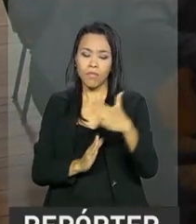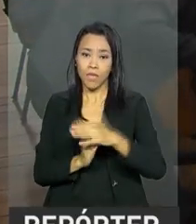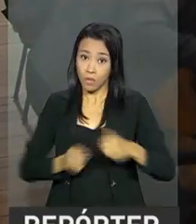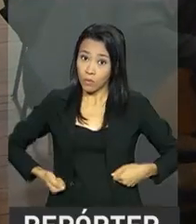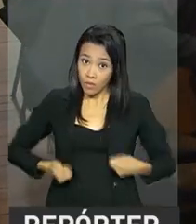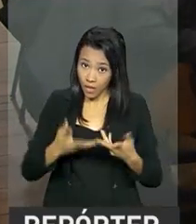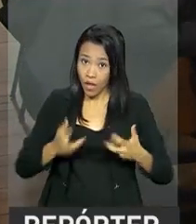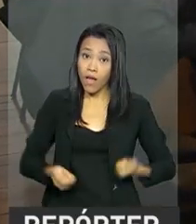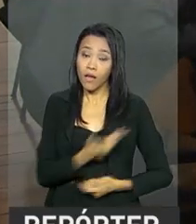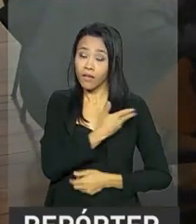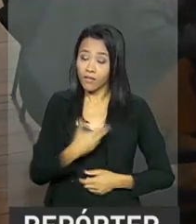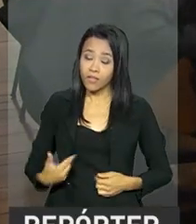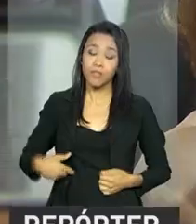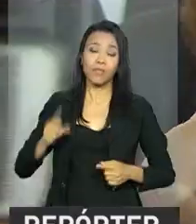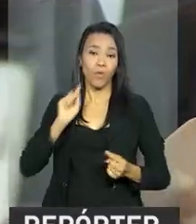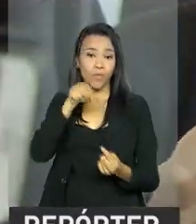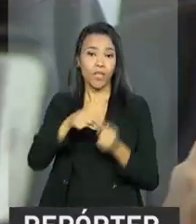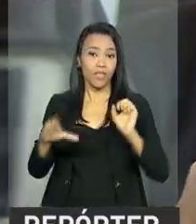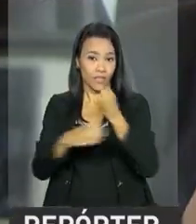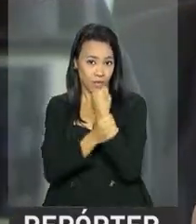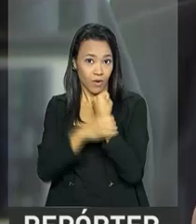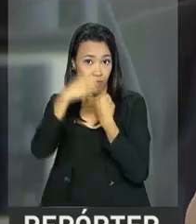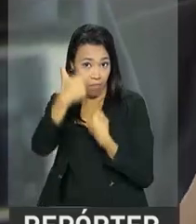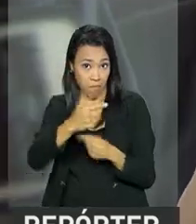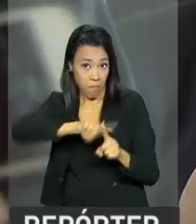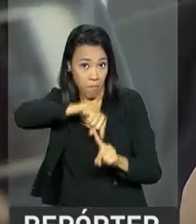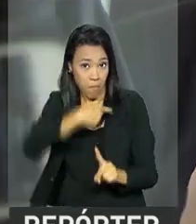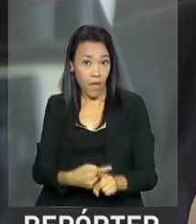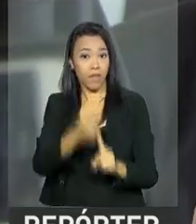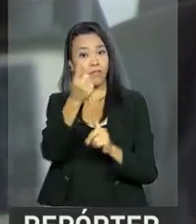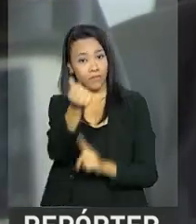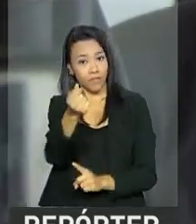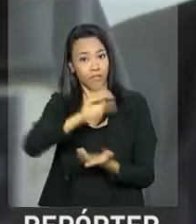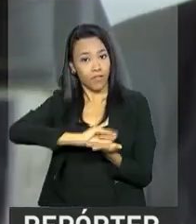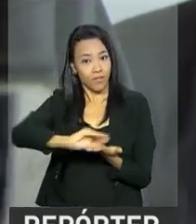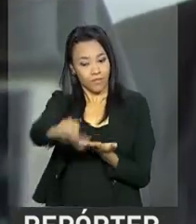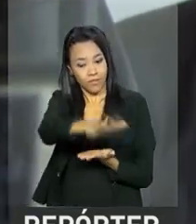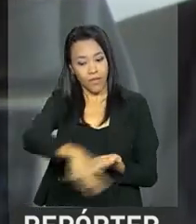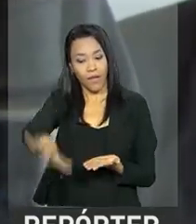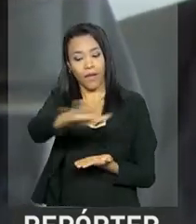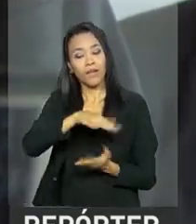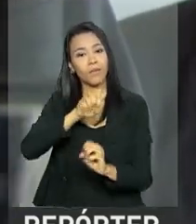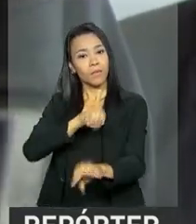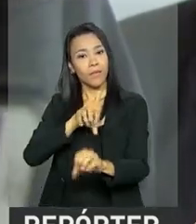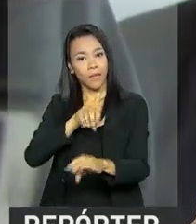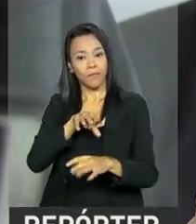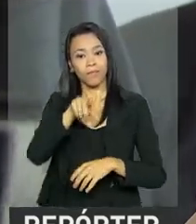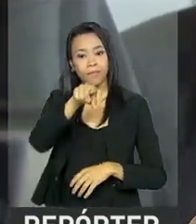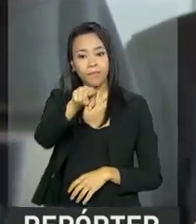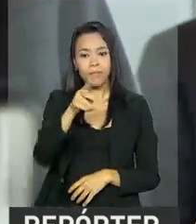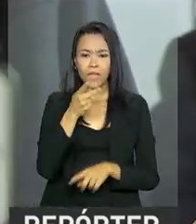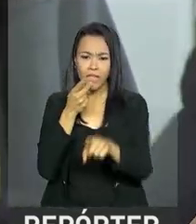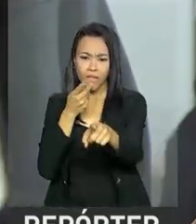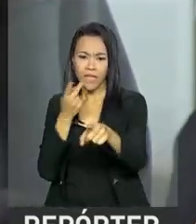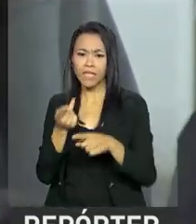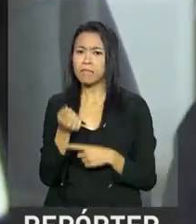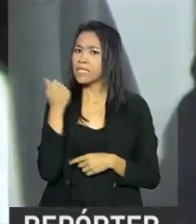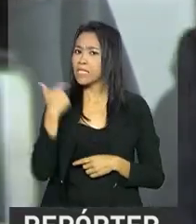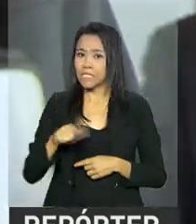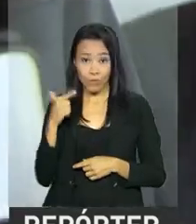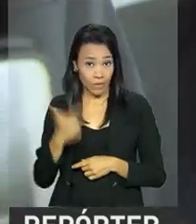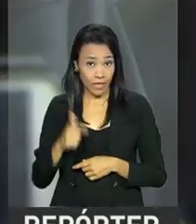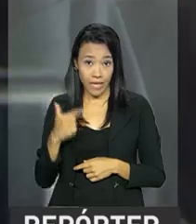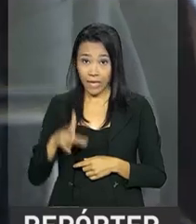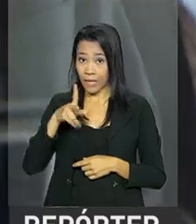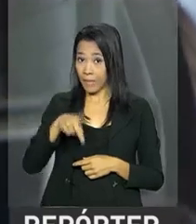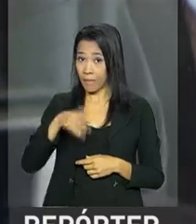recursos para a educação no país nós temos um estudo detalhado da PEC demonstrando que sem a PEC